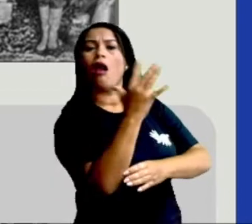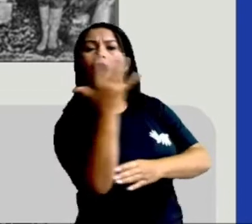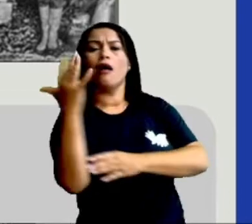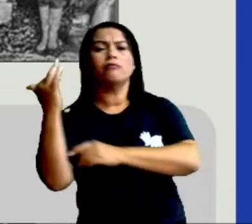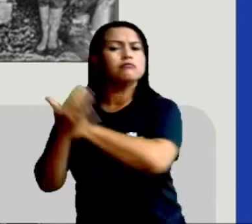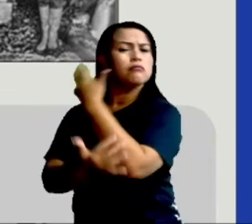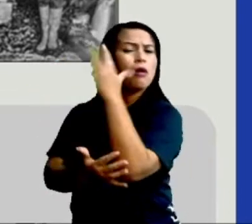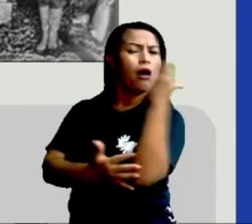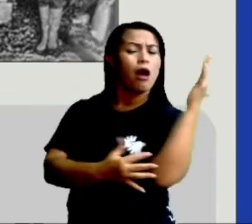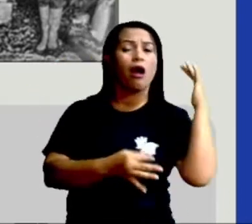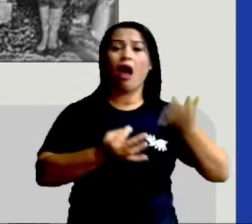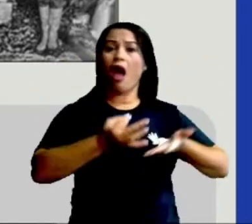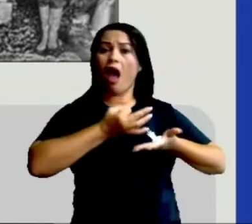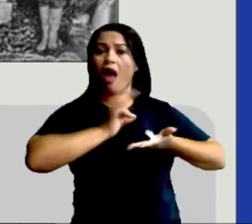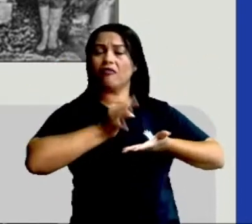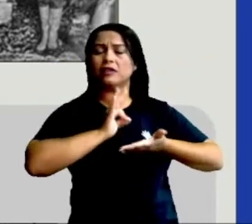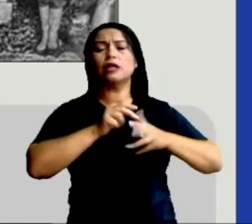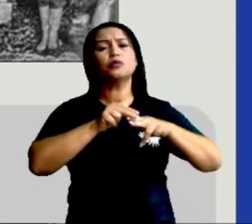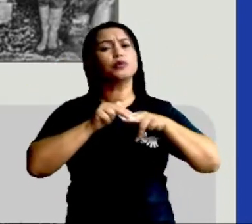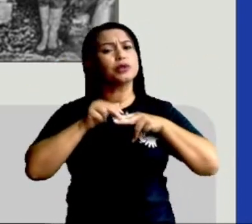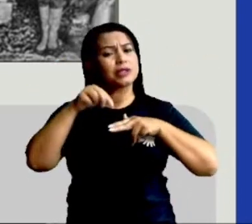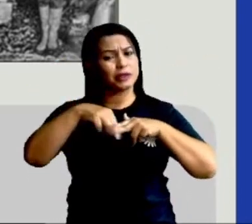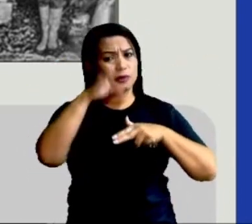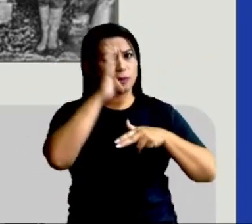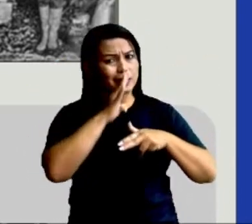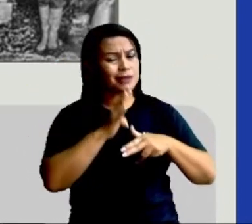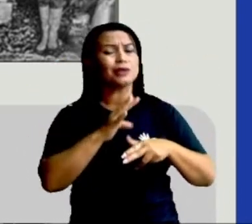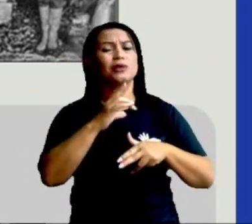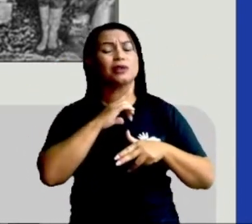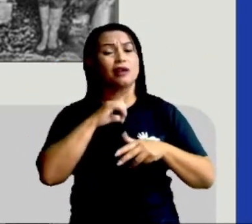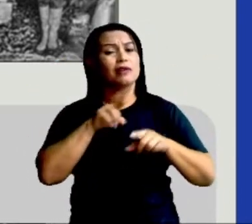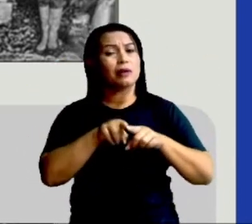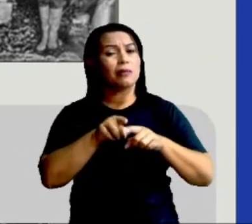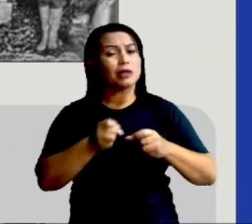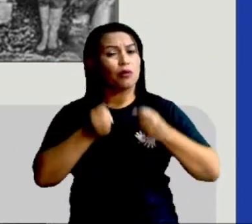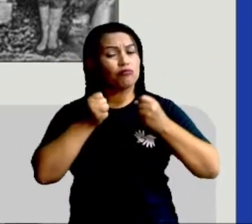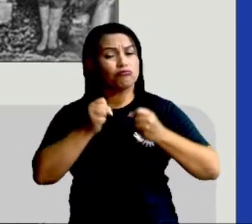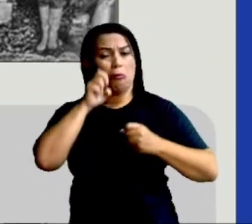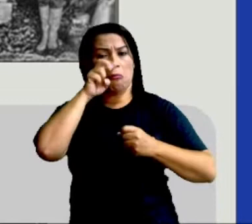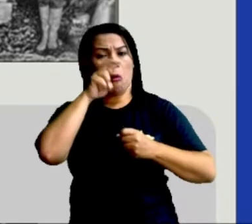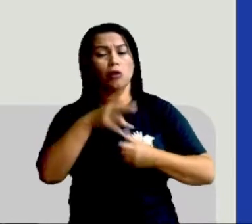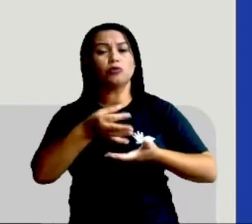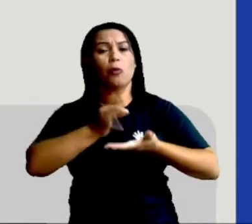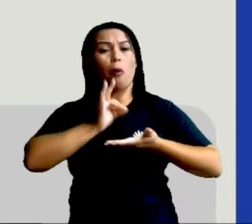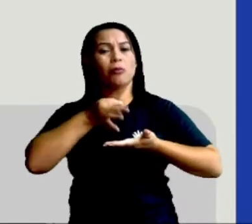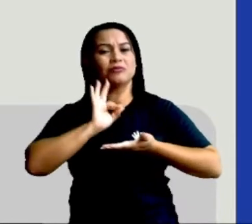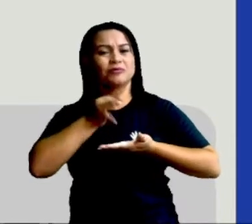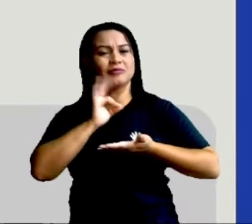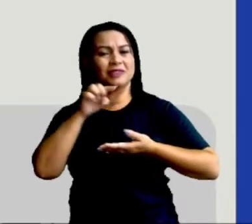por isso que ficou tão forte o consumo desse produto aqui no Brasil.